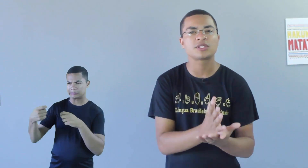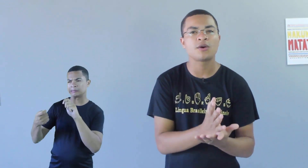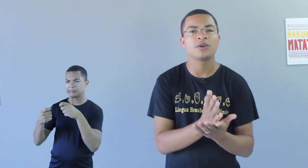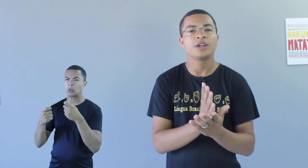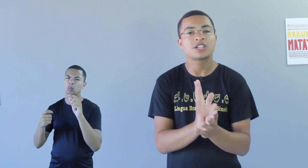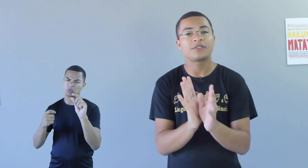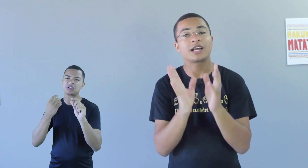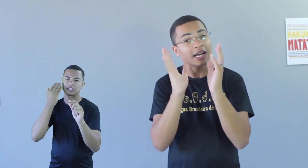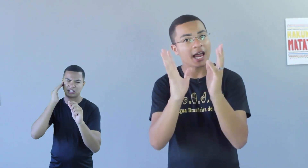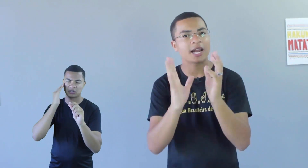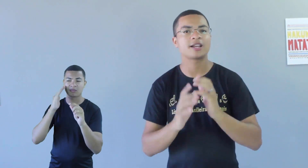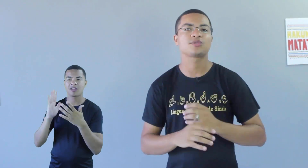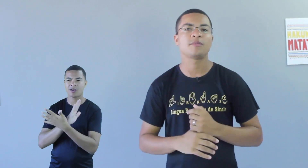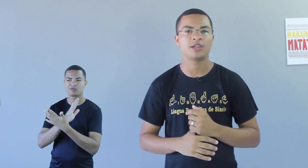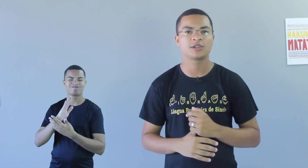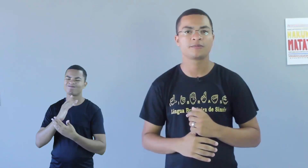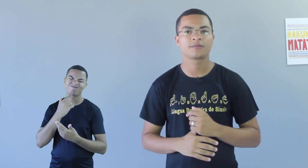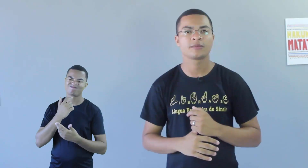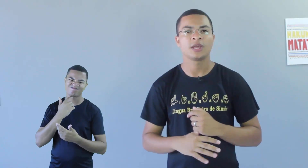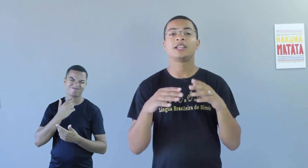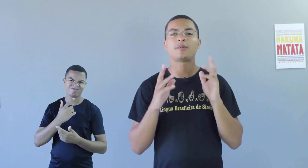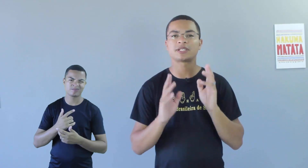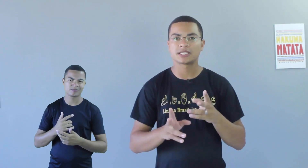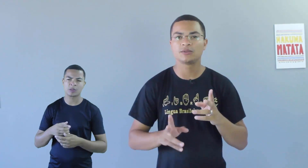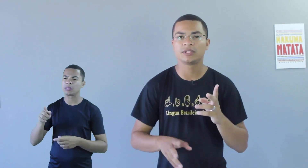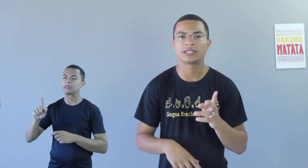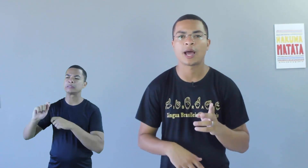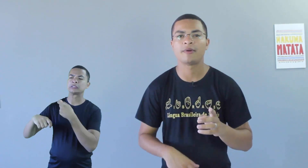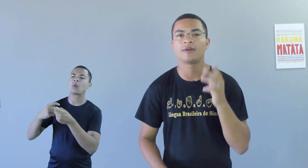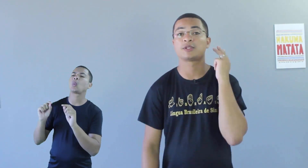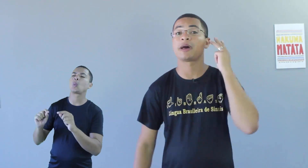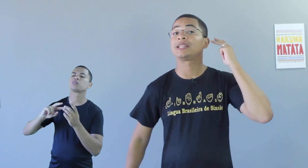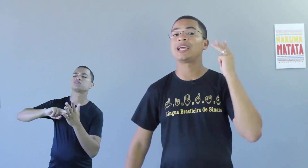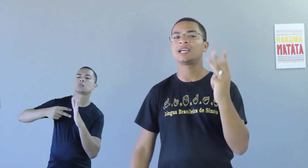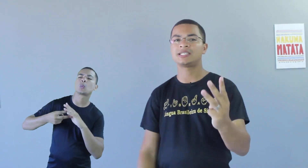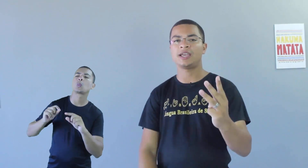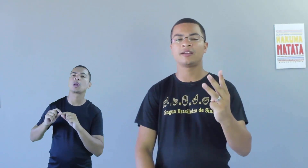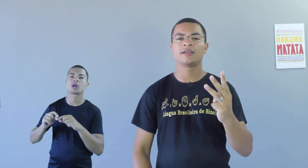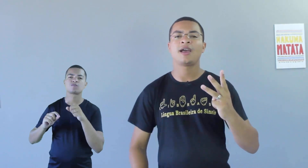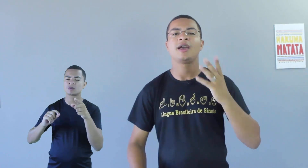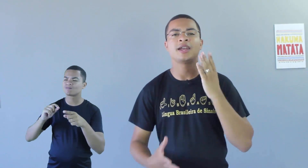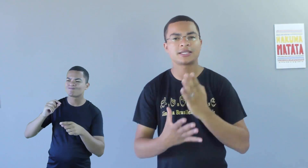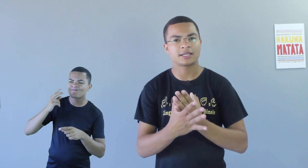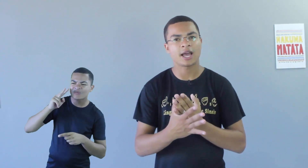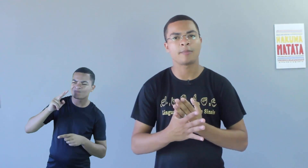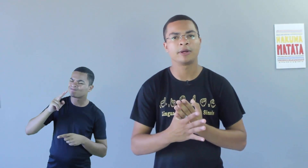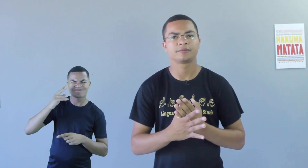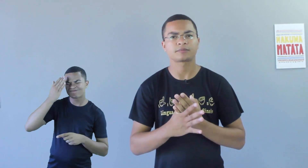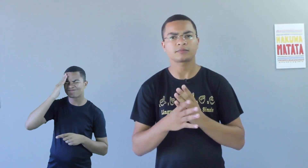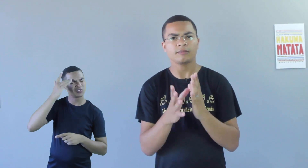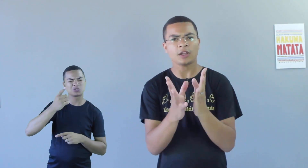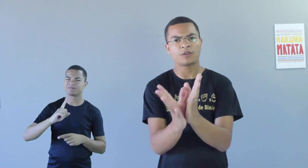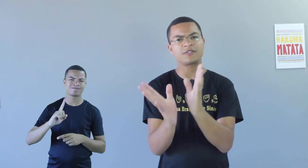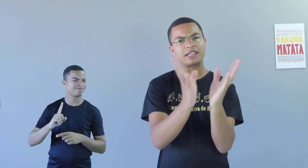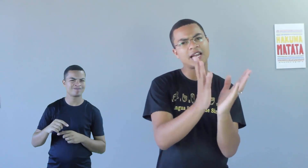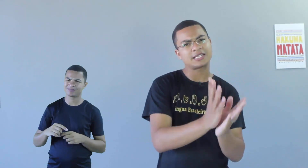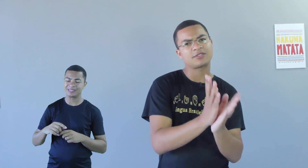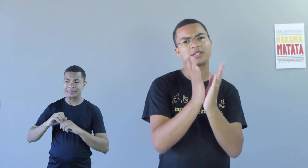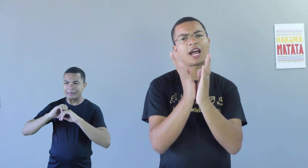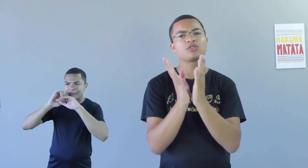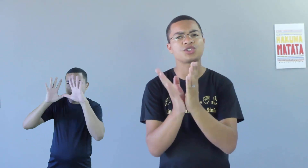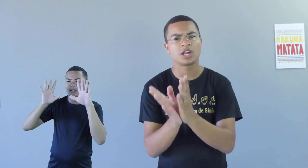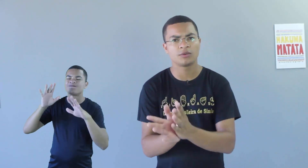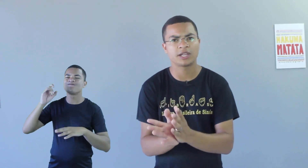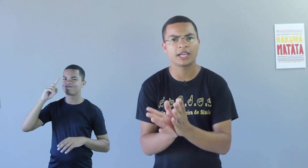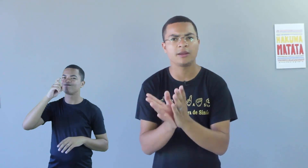a tradução já fica clara na sua mente. Depois da segunda etapa, vamos para a terceira. Nessa etapa, você vai ter